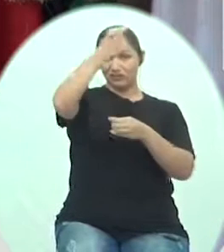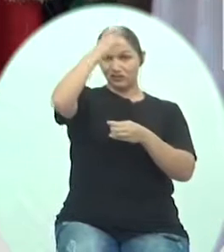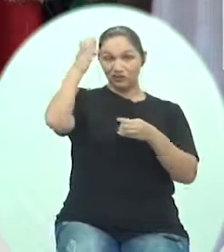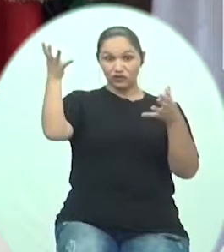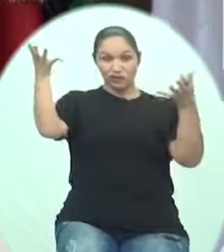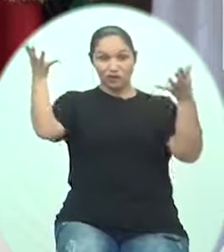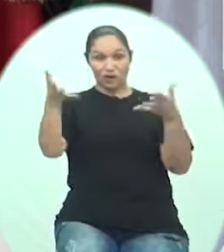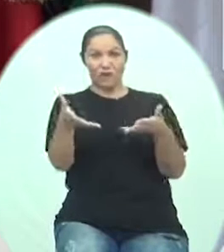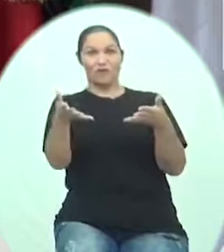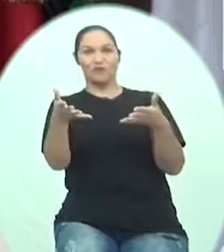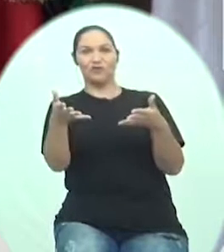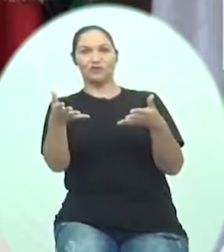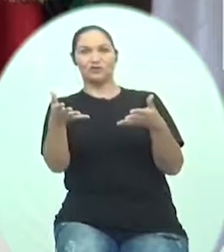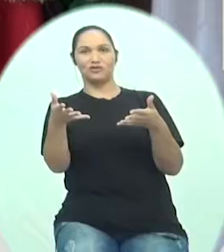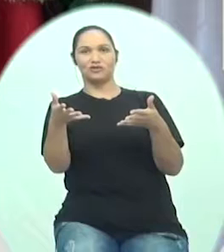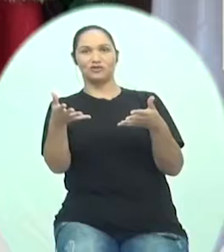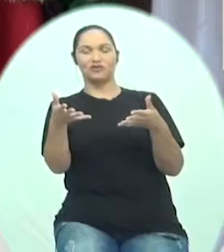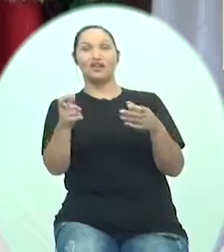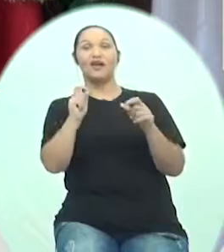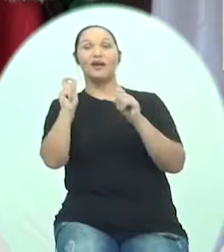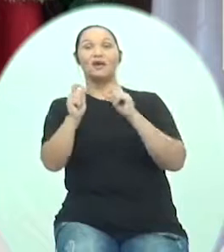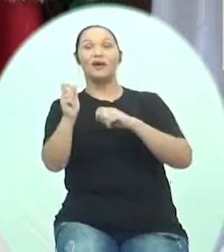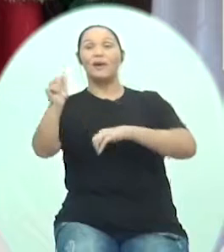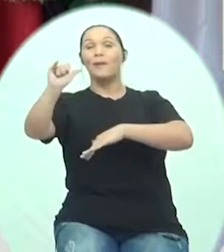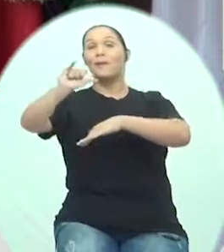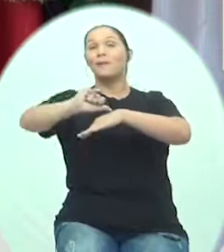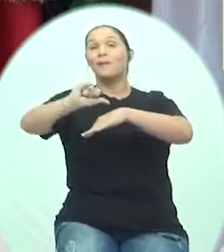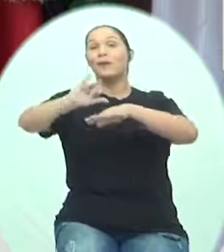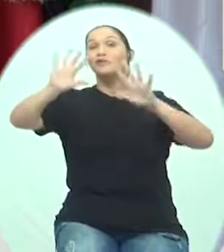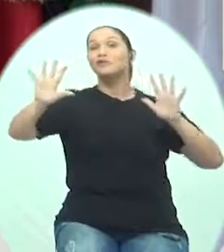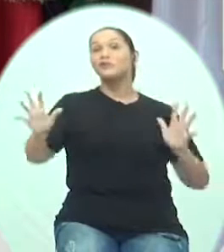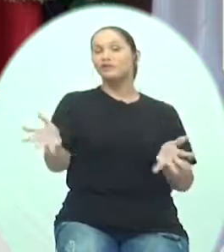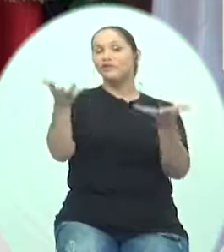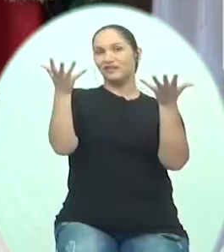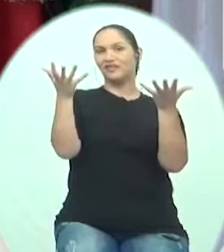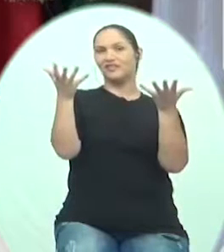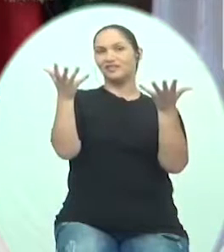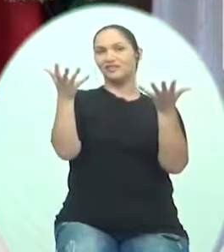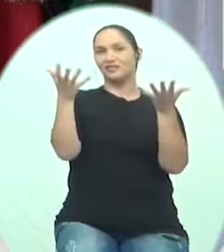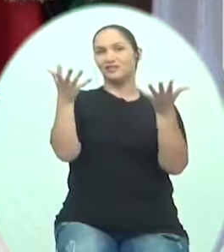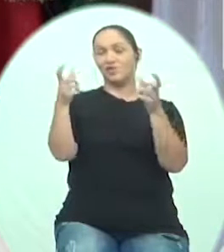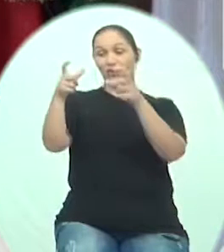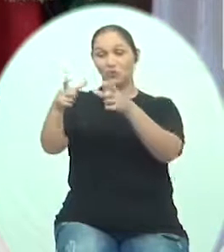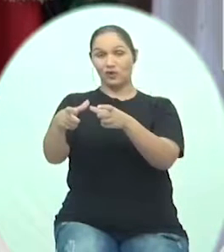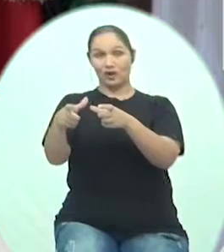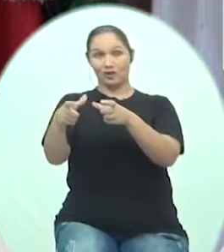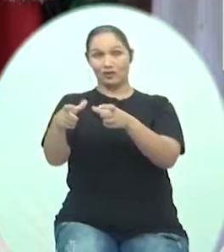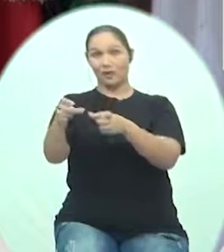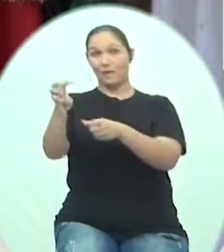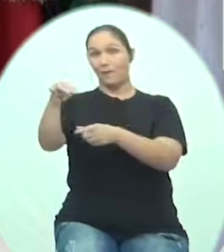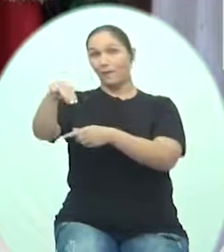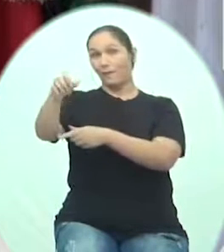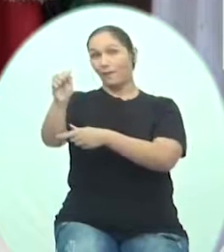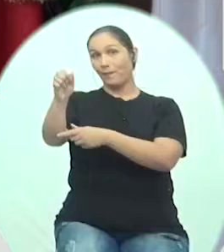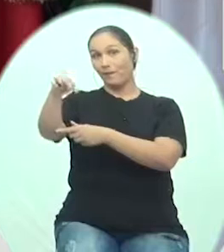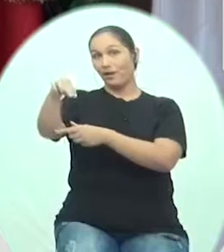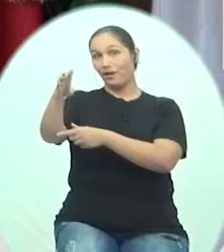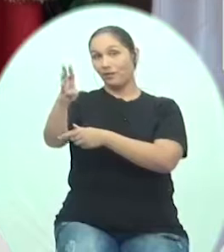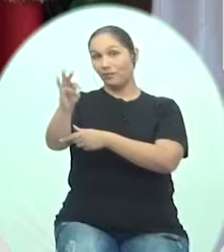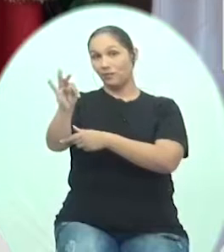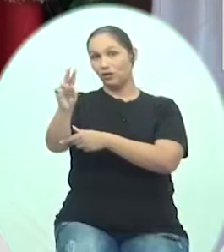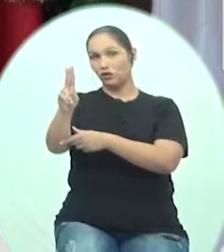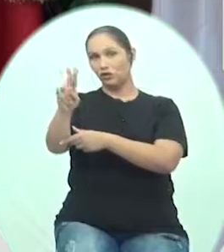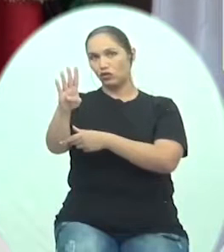através da Sociedade Recreativa Mampituba é é o quo Baran b n eh eles